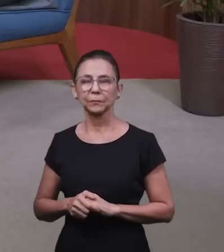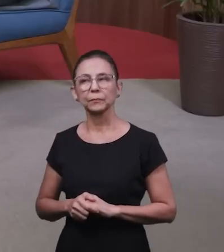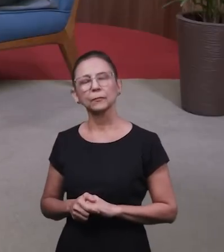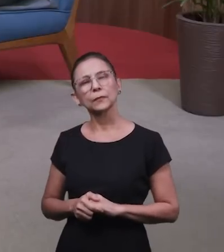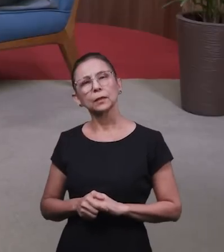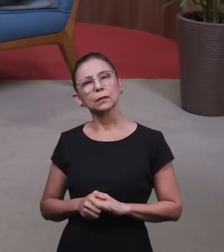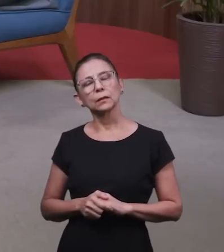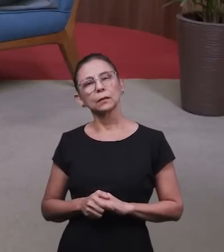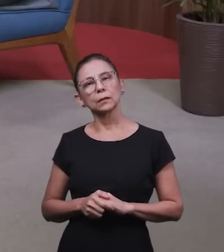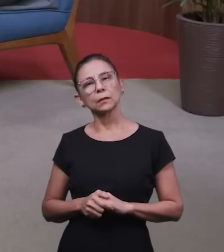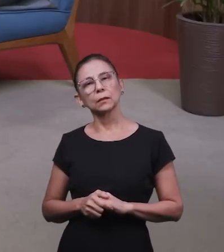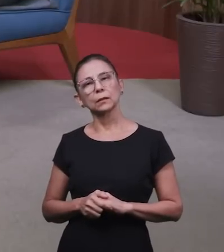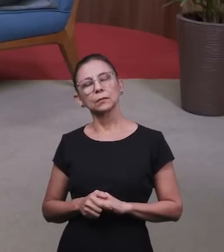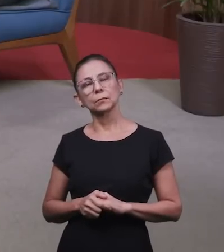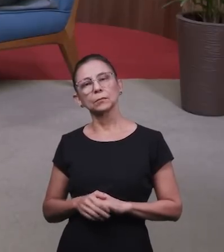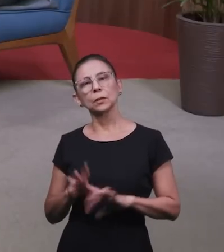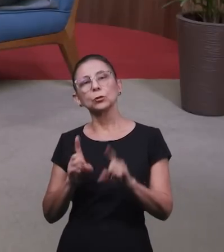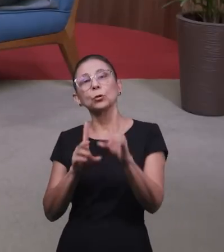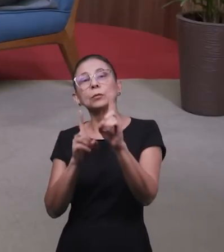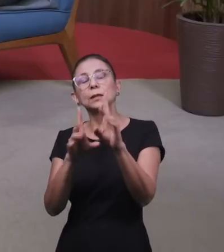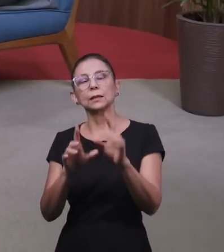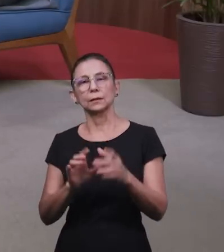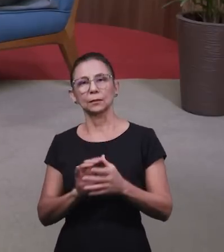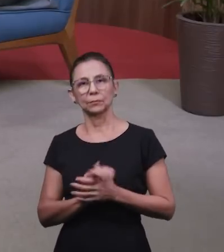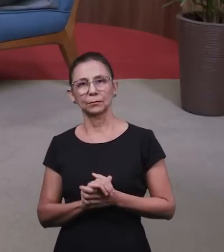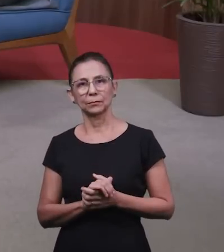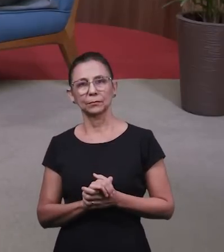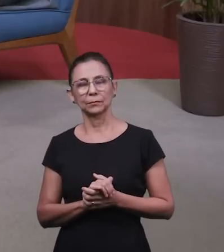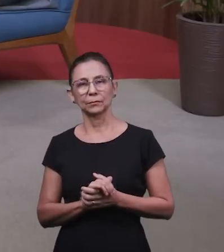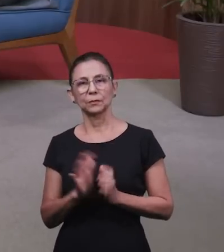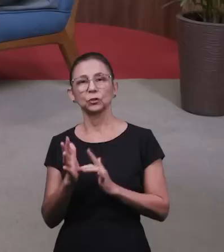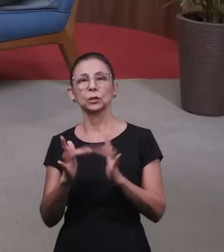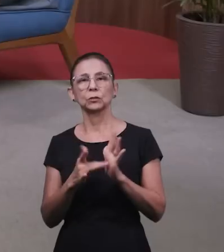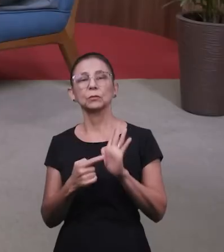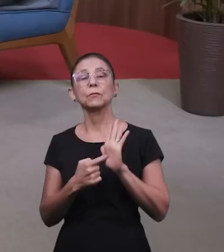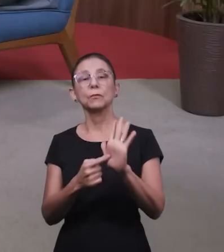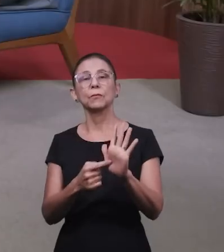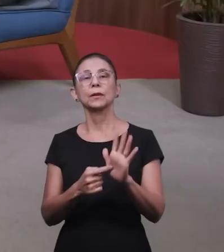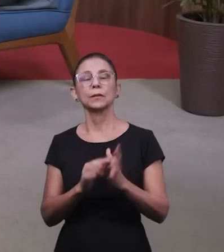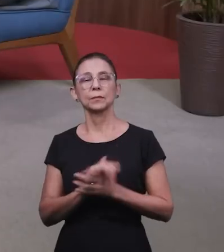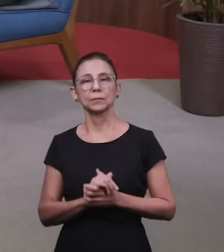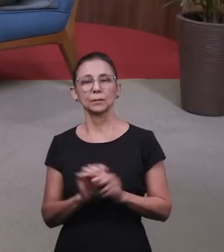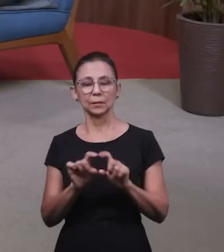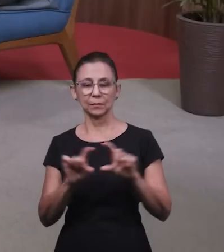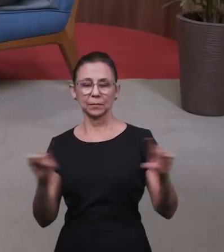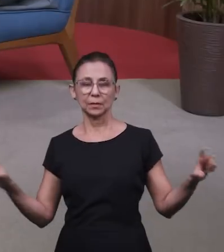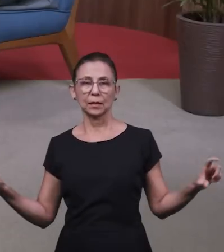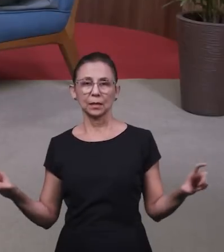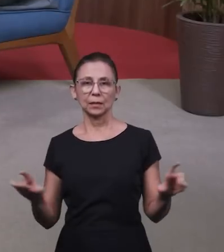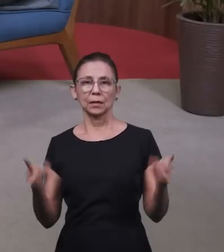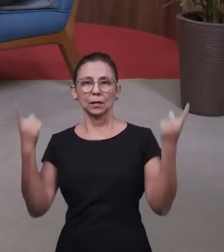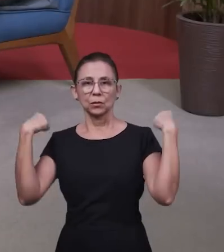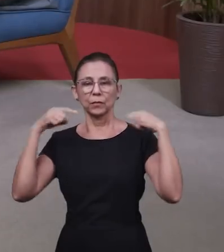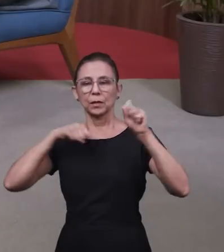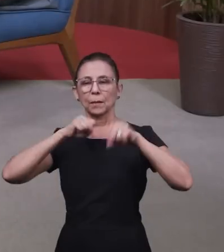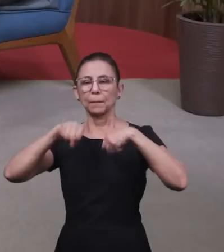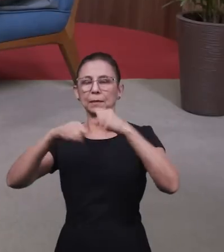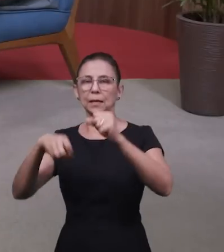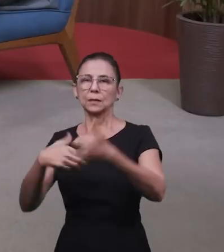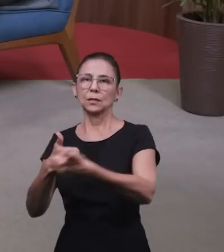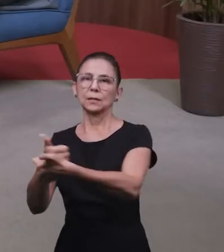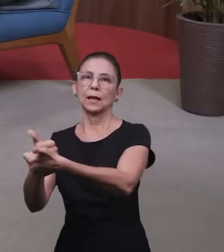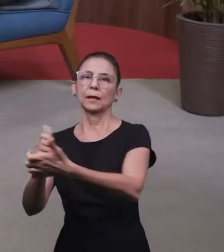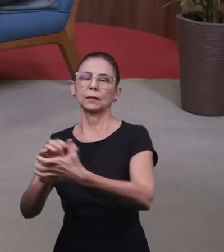Qual a doutrina bíblica mesmo, inclusive, do Senhor Jesus, que nós vemos nessa expressão, sai-te pelas pisadas das